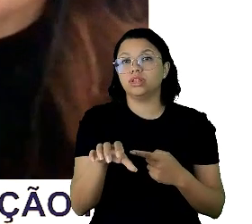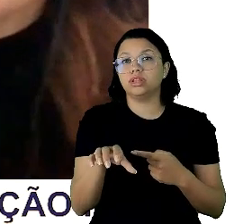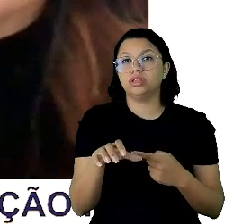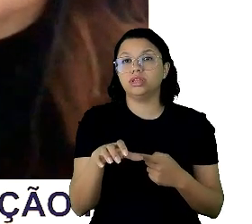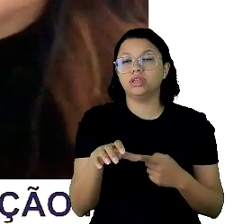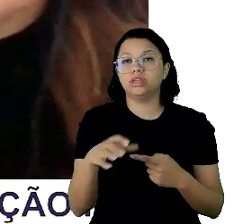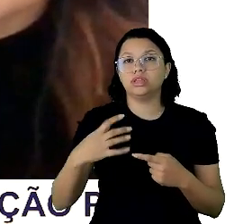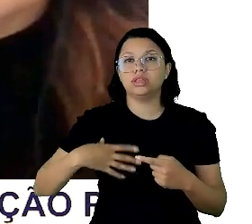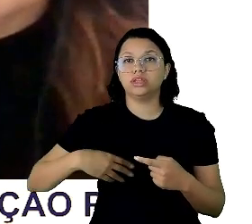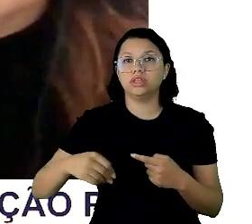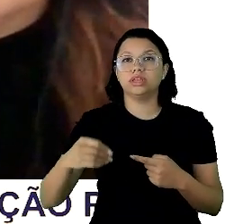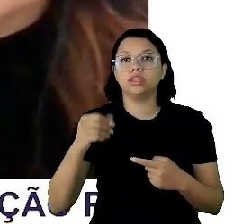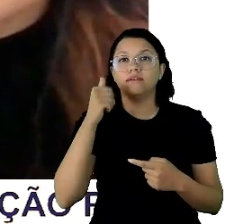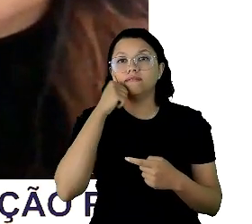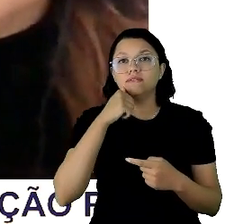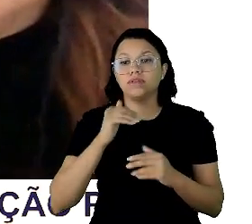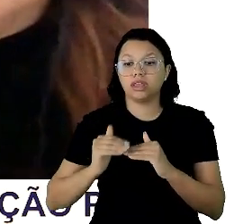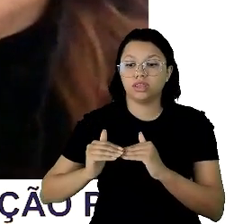homens.